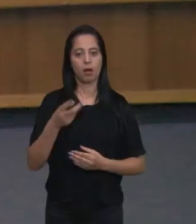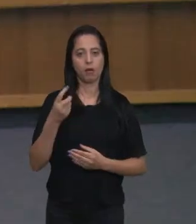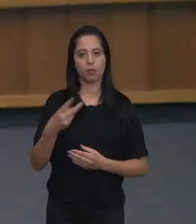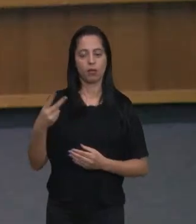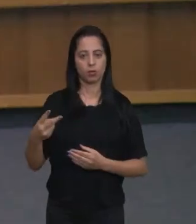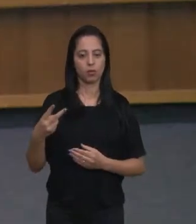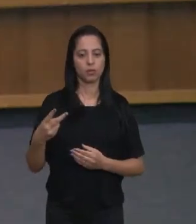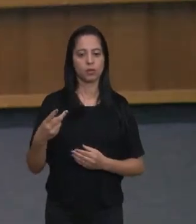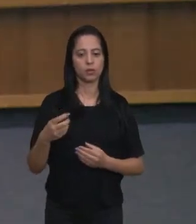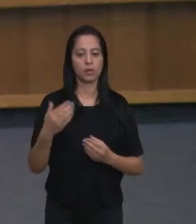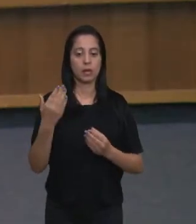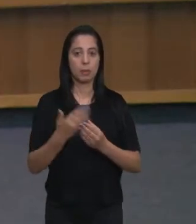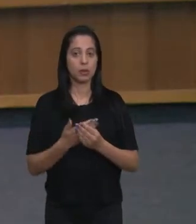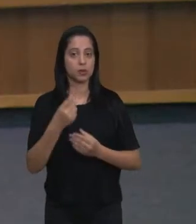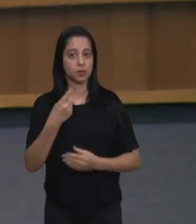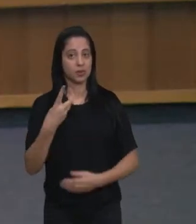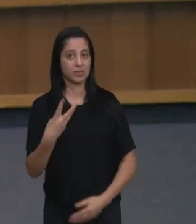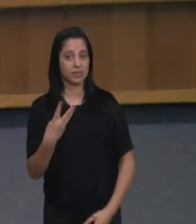1356/22,